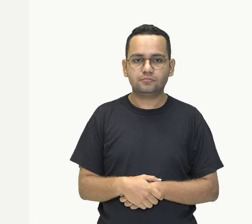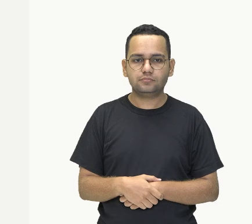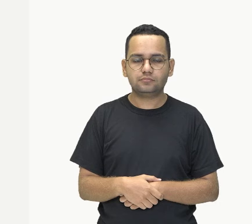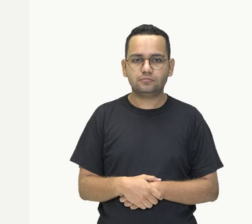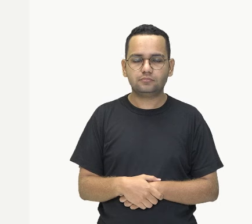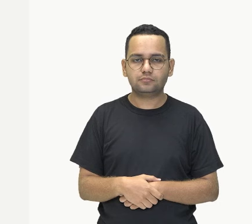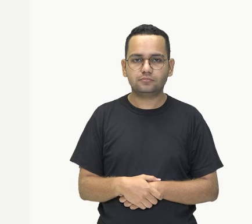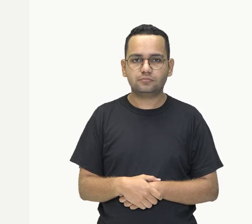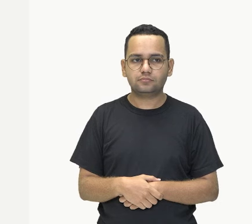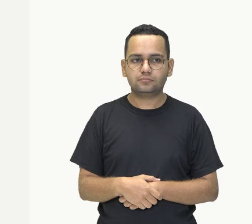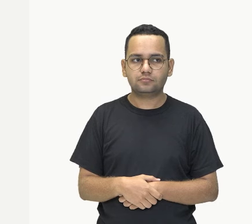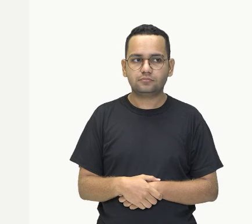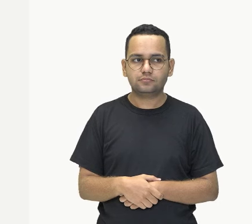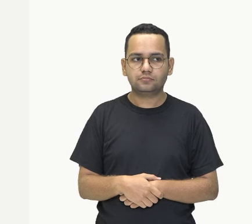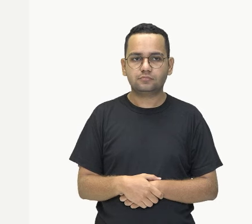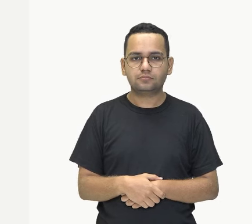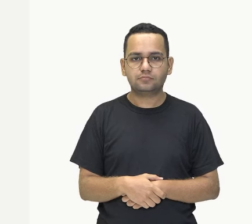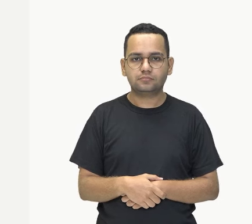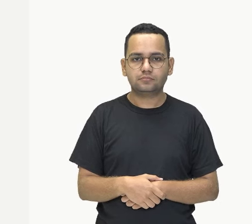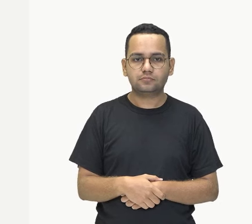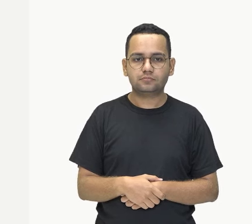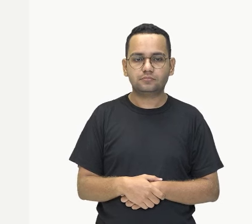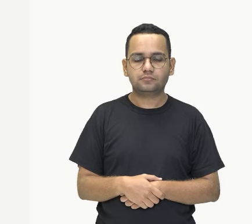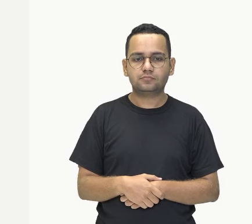Vamos ver mais uma para continuar aqui a nossa prática.